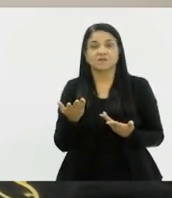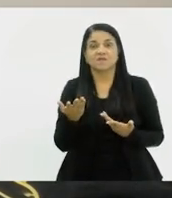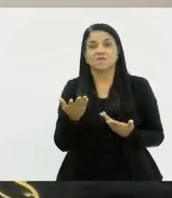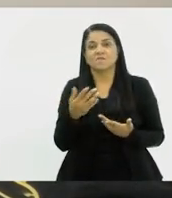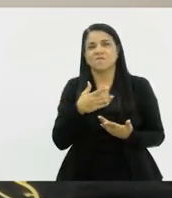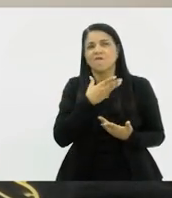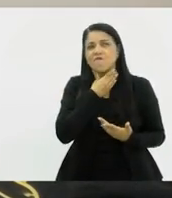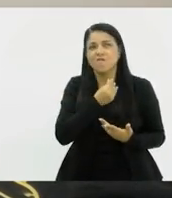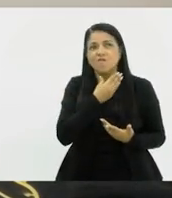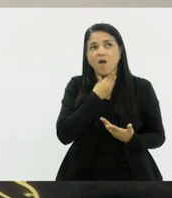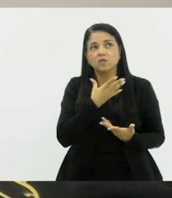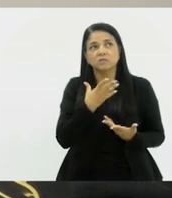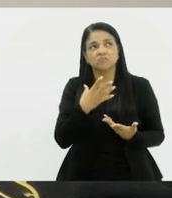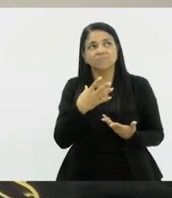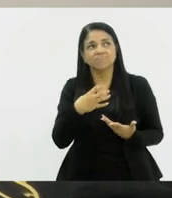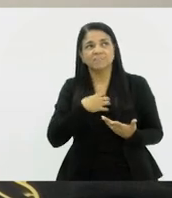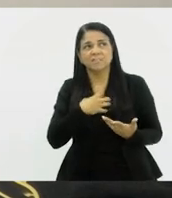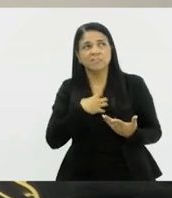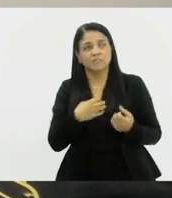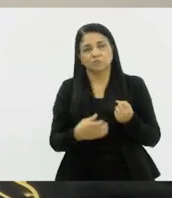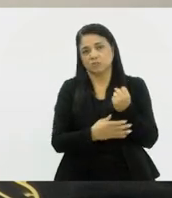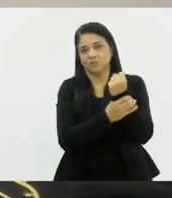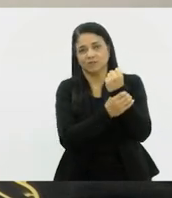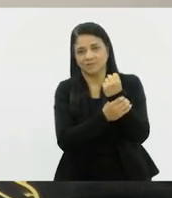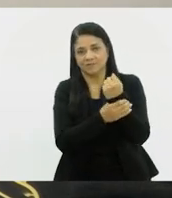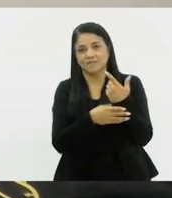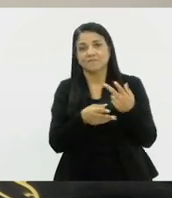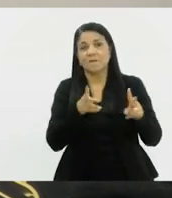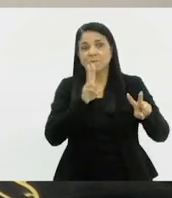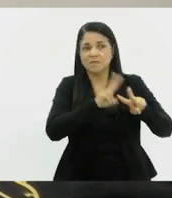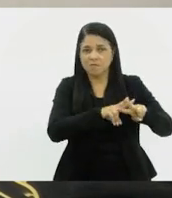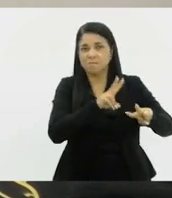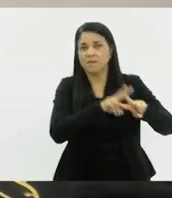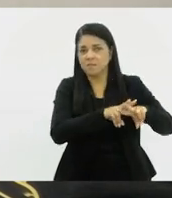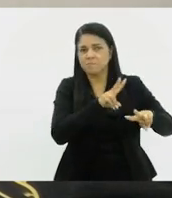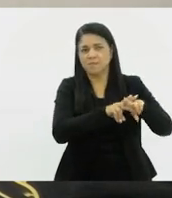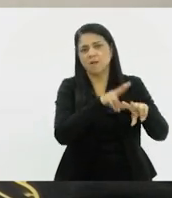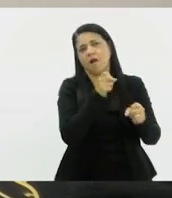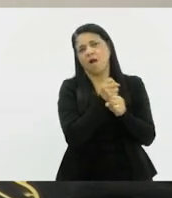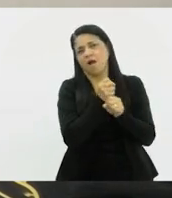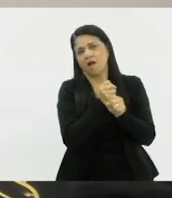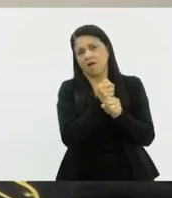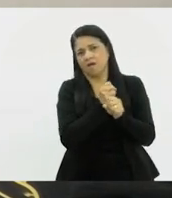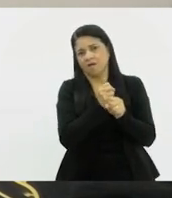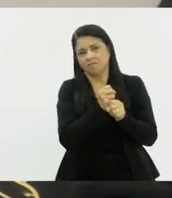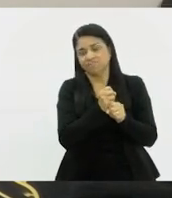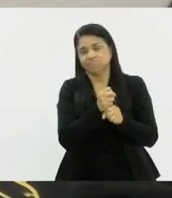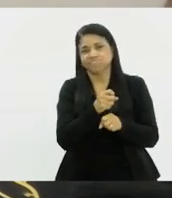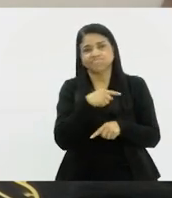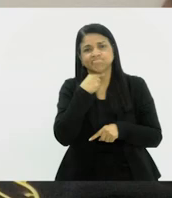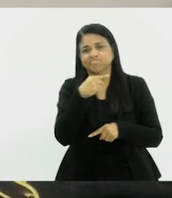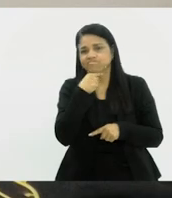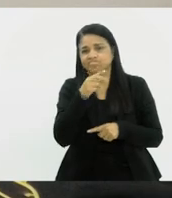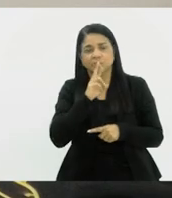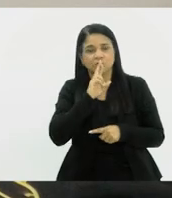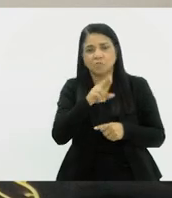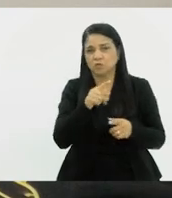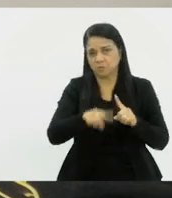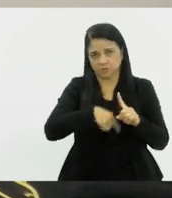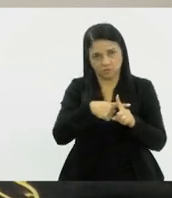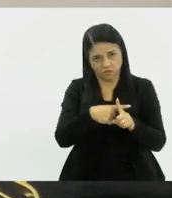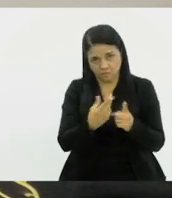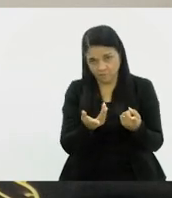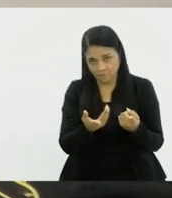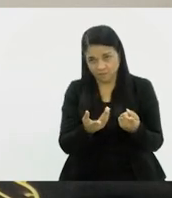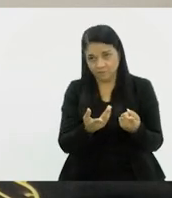falsa sensação de insegurança porque há anos a gente vem prendendo muita gente sem que com isso se tivesse conseguiro nenhum Resultado positivo e